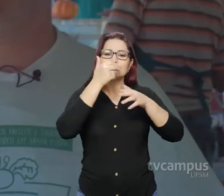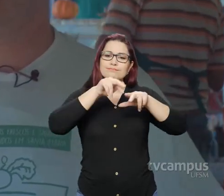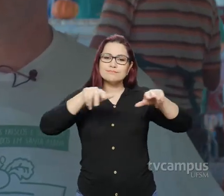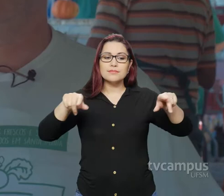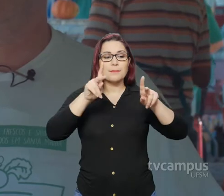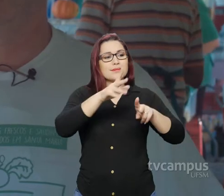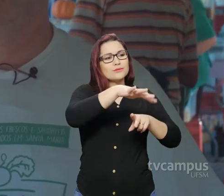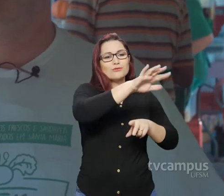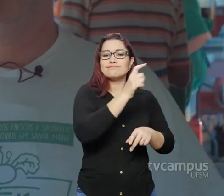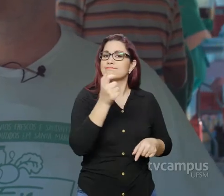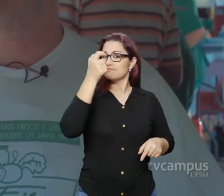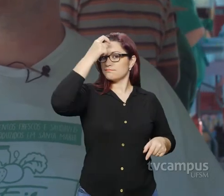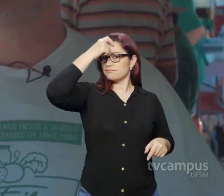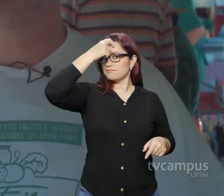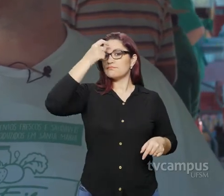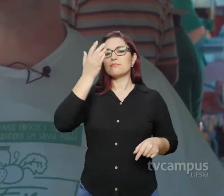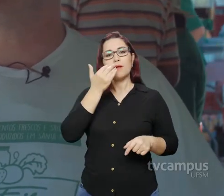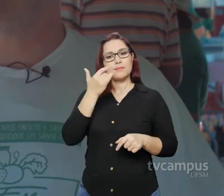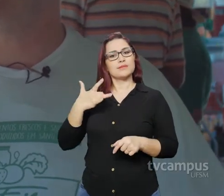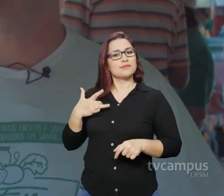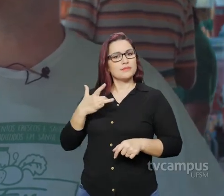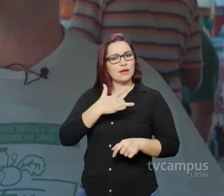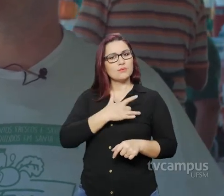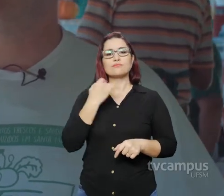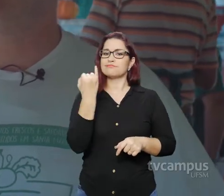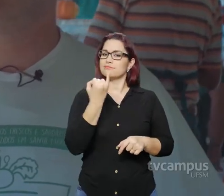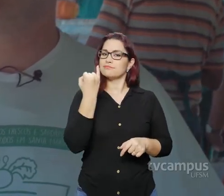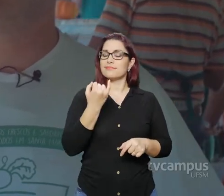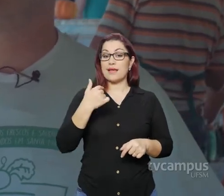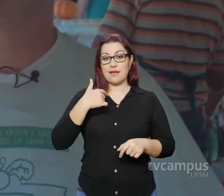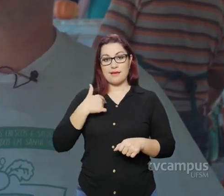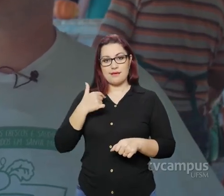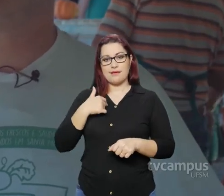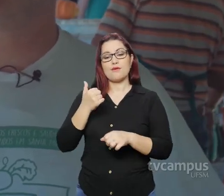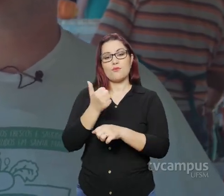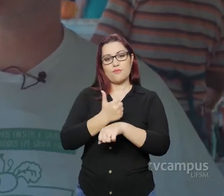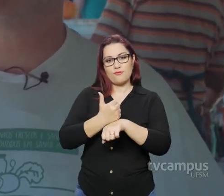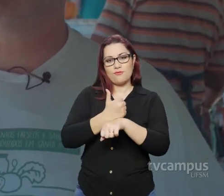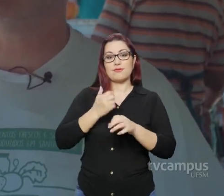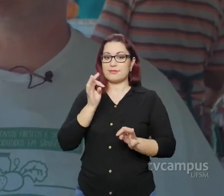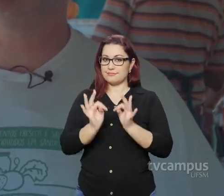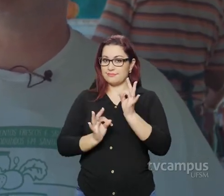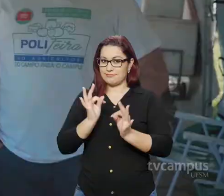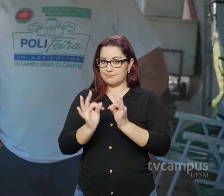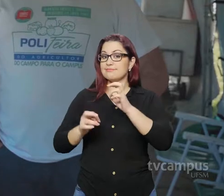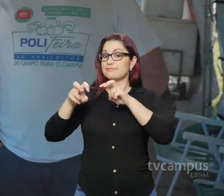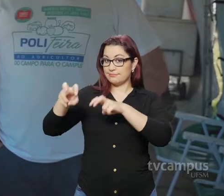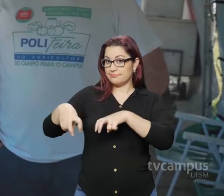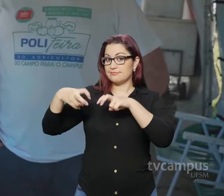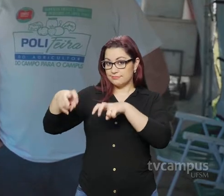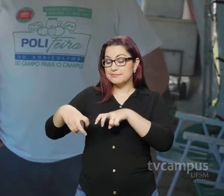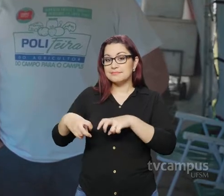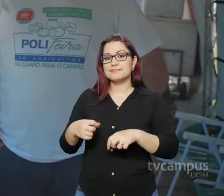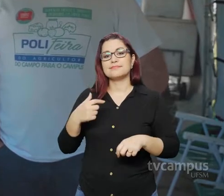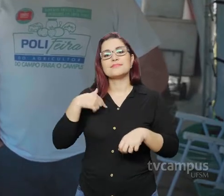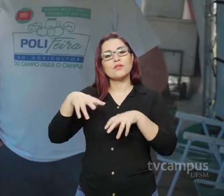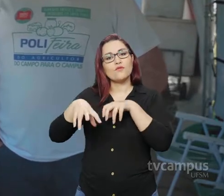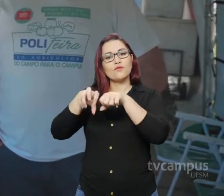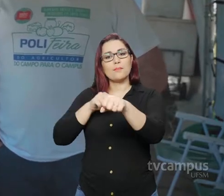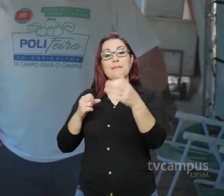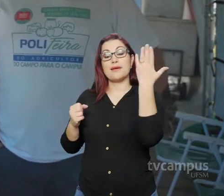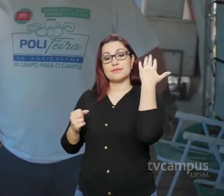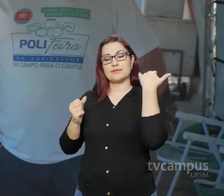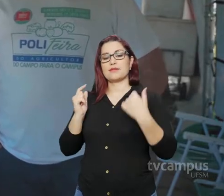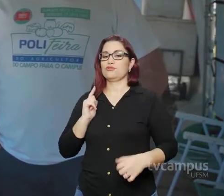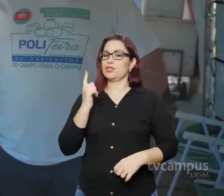gestão ambiental, e eu dou suporte técnico a campo dos nossos agricultores. Hoje estamos